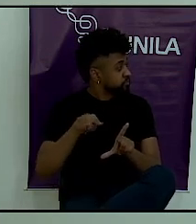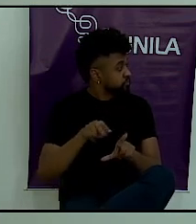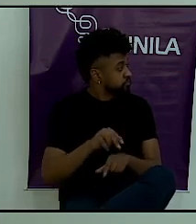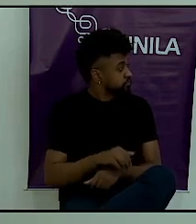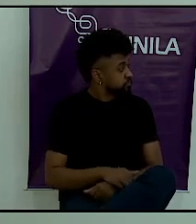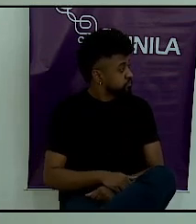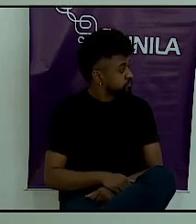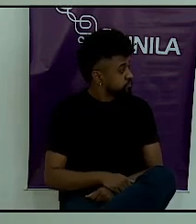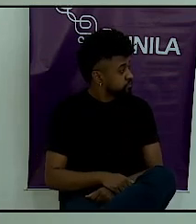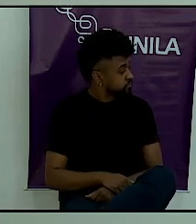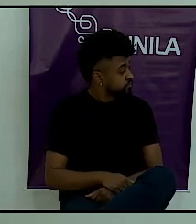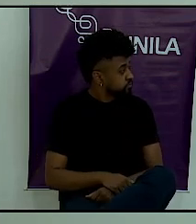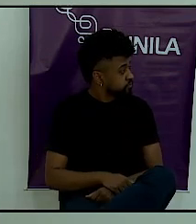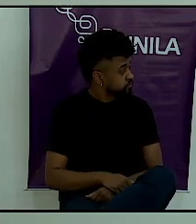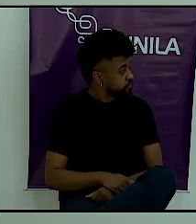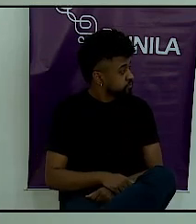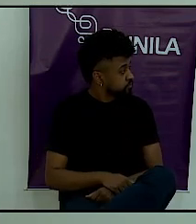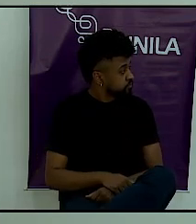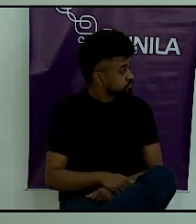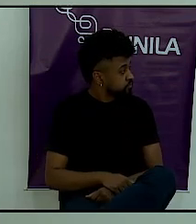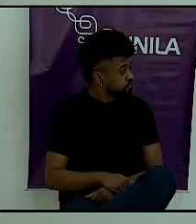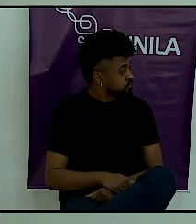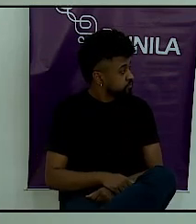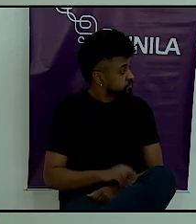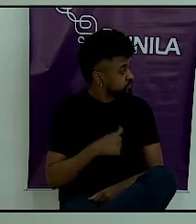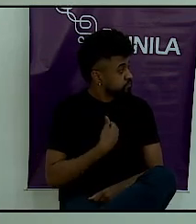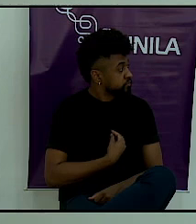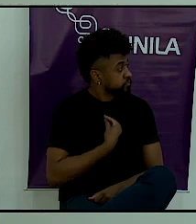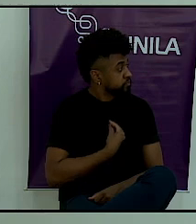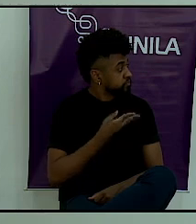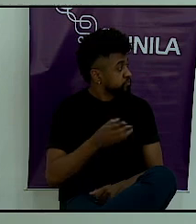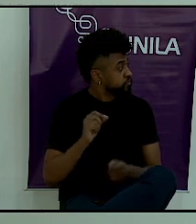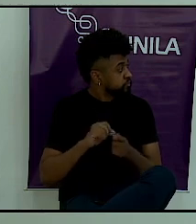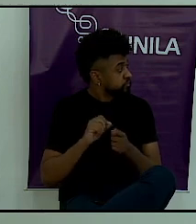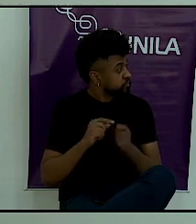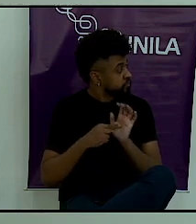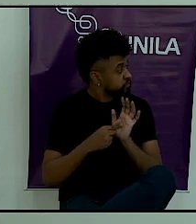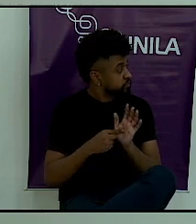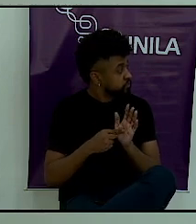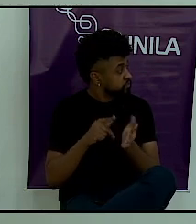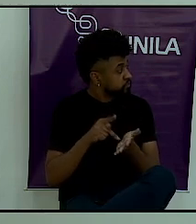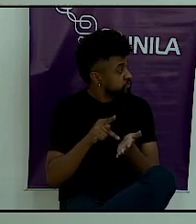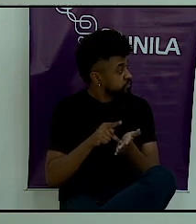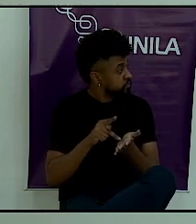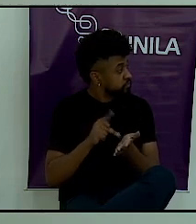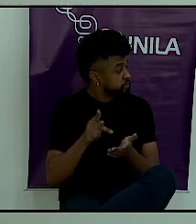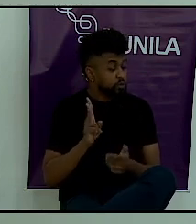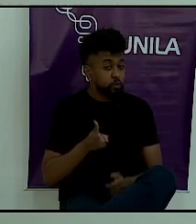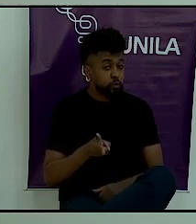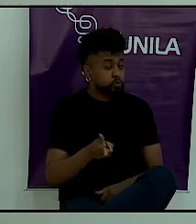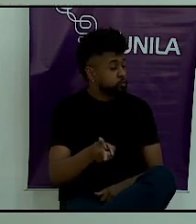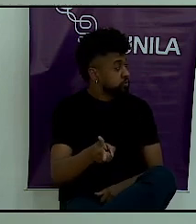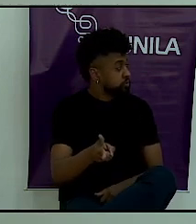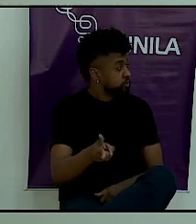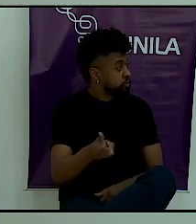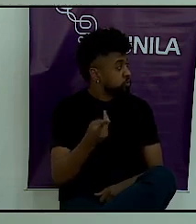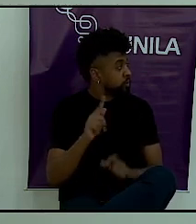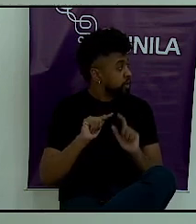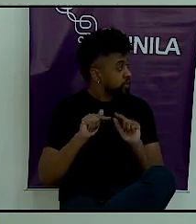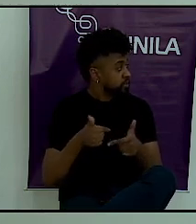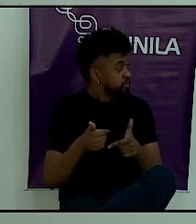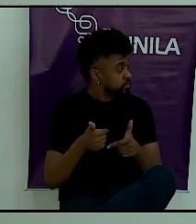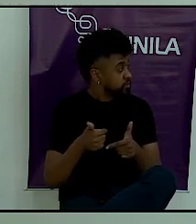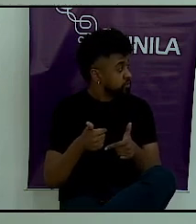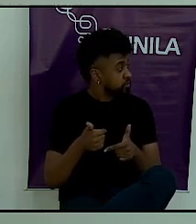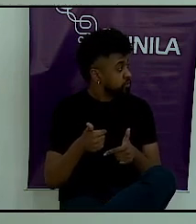Dinaldo estava dando aula agora de tarde, então a gente que está aqui para fazer essa apresentação. Na verdade, essa é uma continuidade de uma ação. E assim,